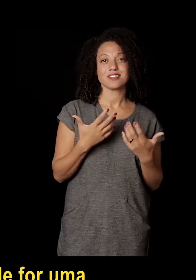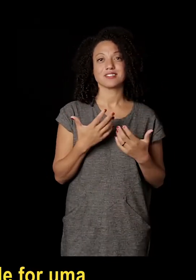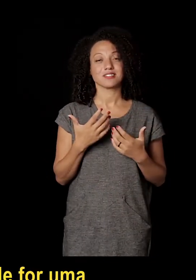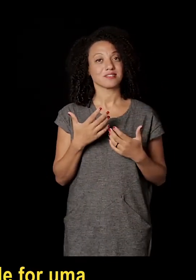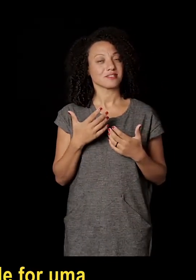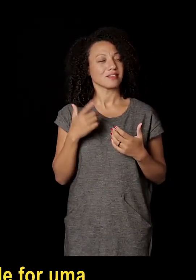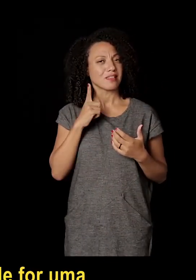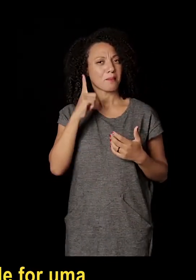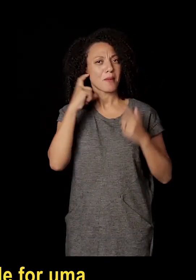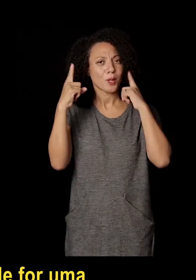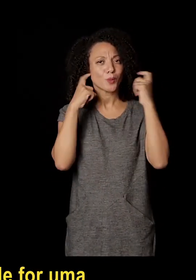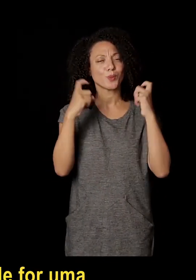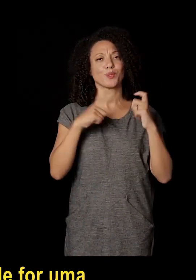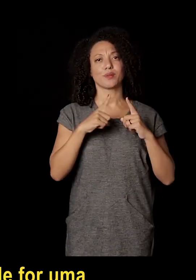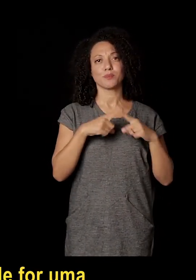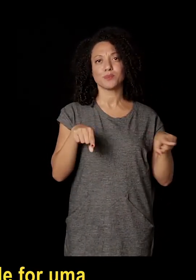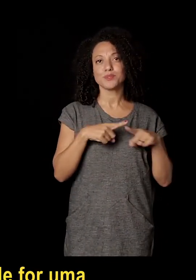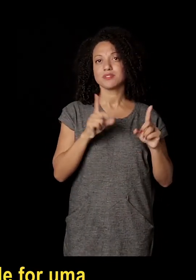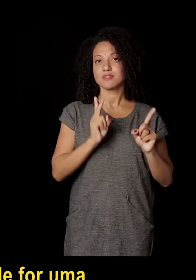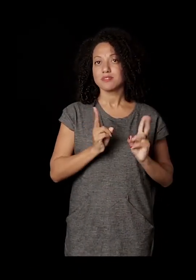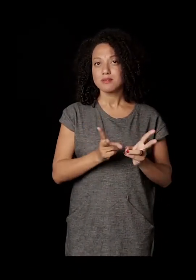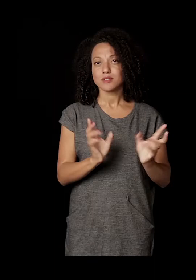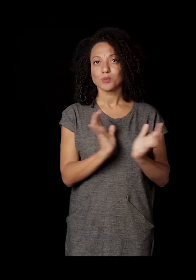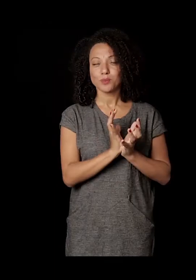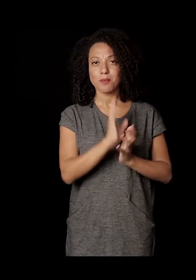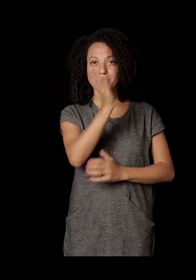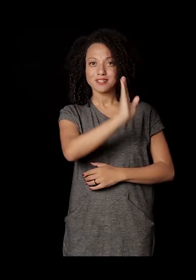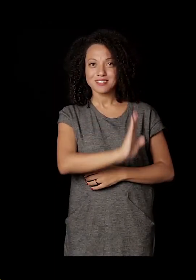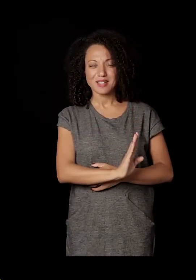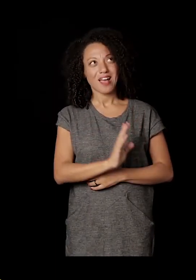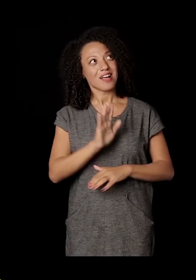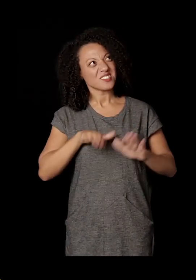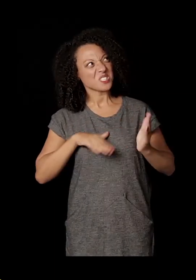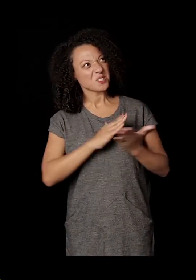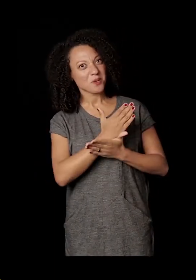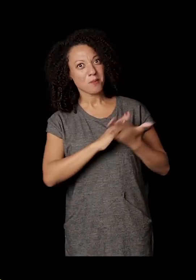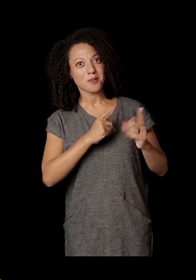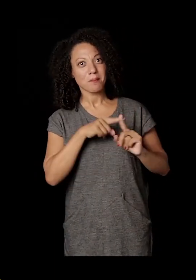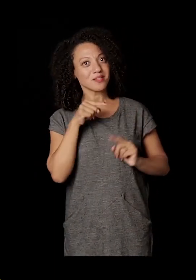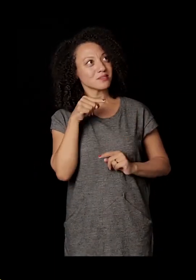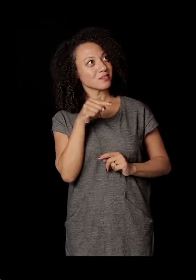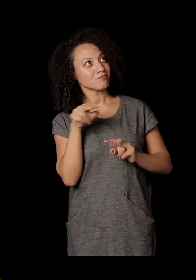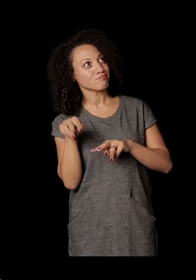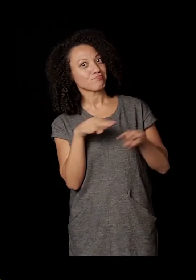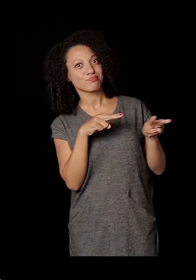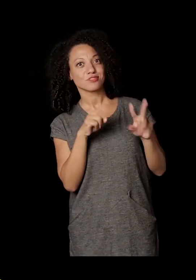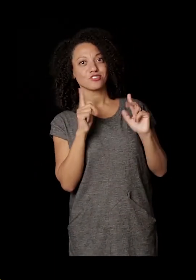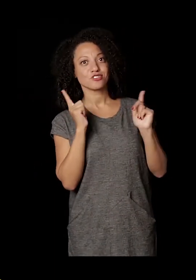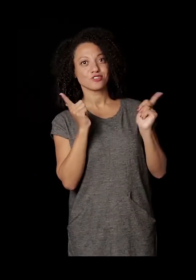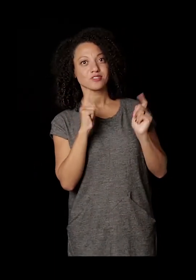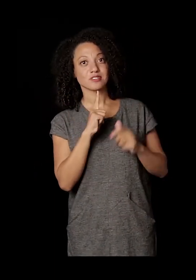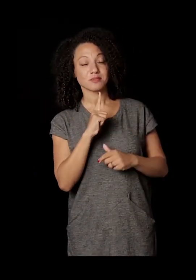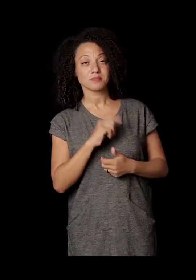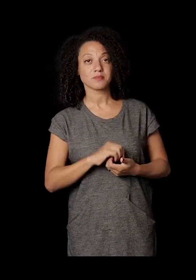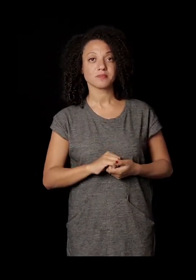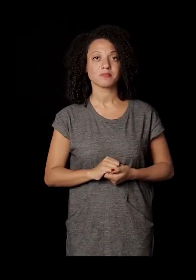delegação brasileira, é barulho, música. Né? Chega a ser incômodo, mas é sempre considerada divertida.